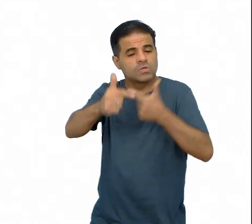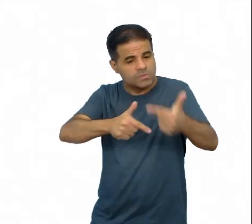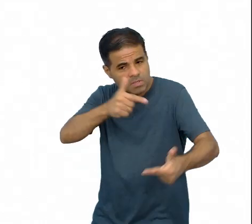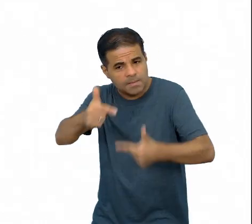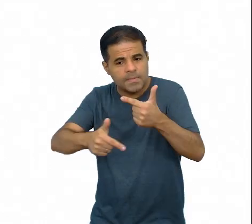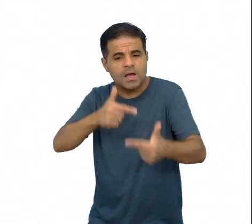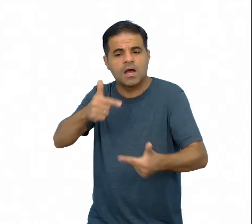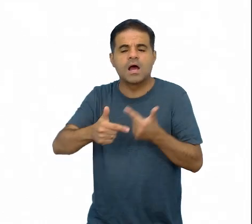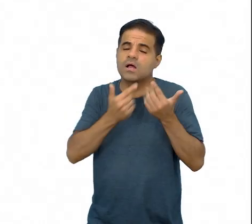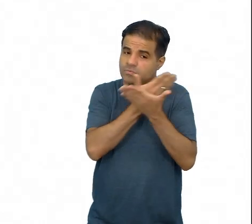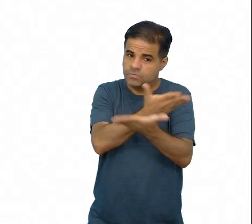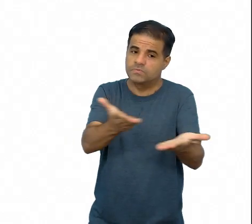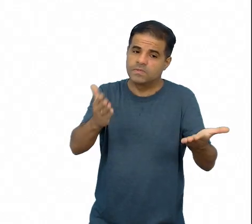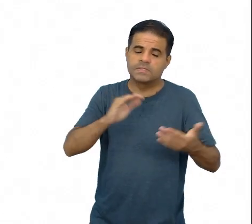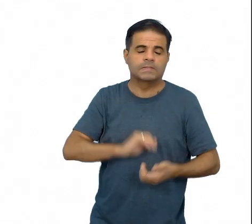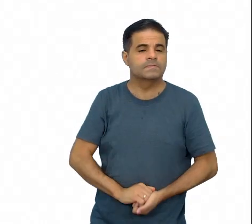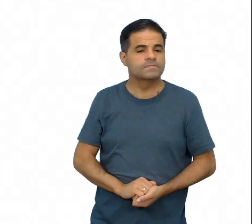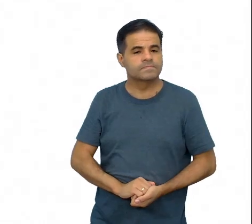de vocês.